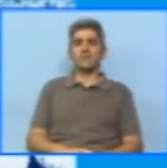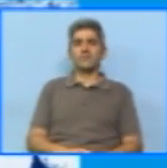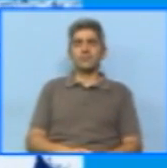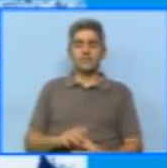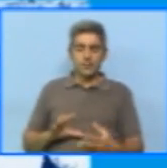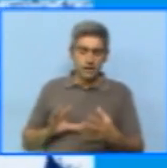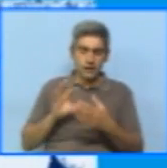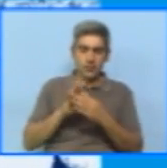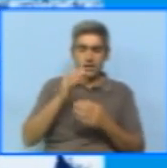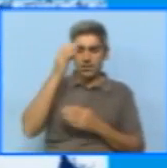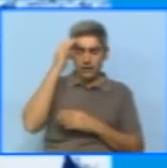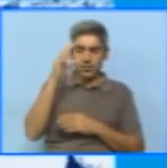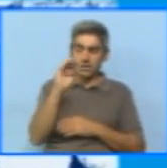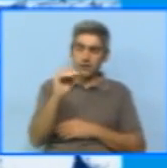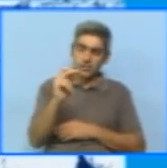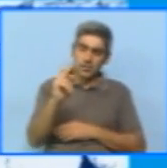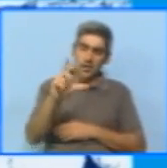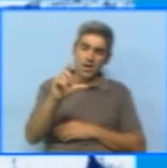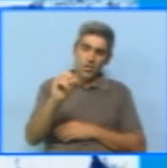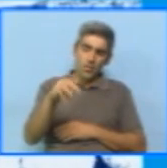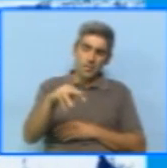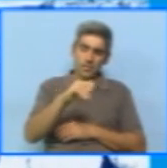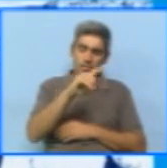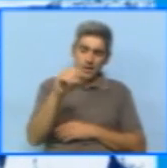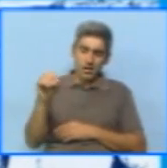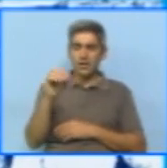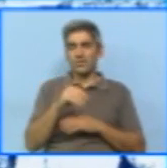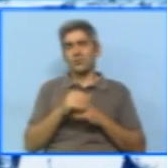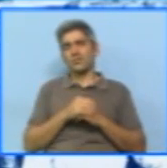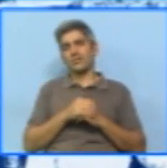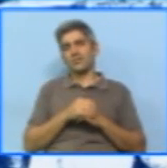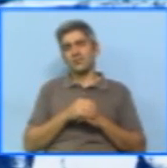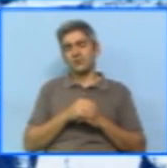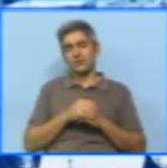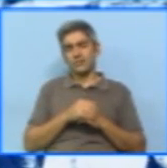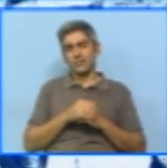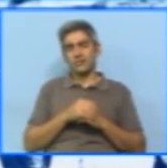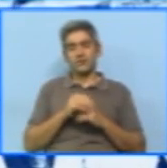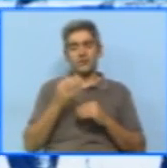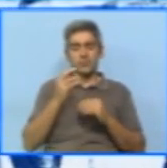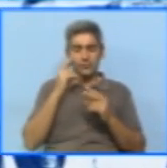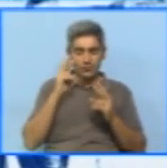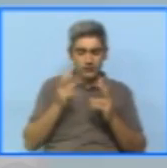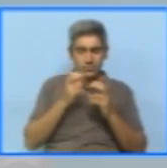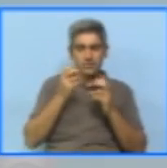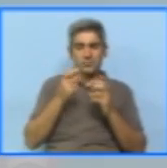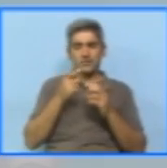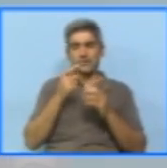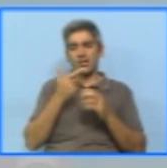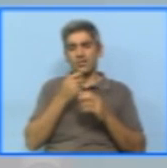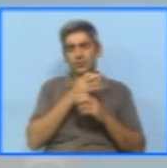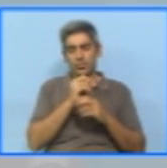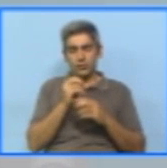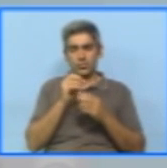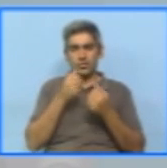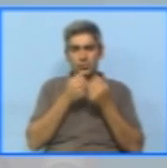ao rei Salomão. Ao rei Salomão, pois encontrar o tesouro escondido, no